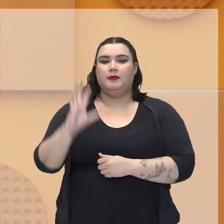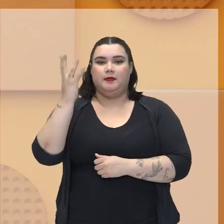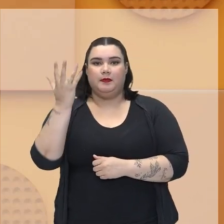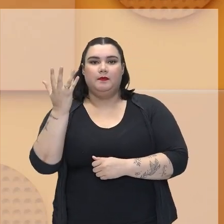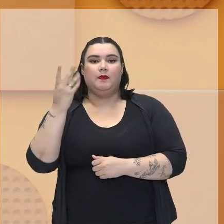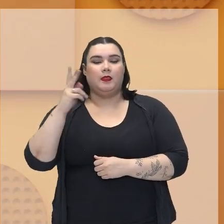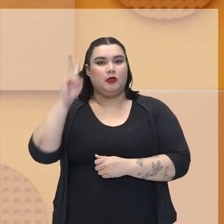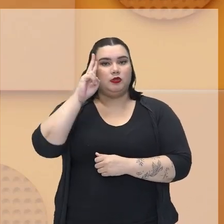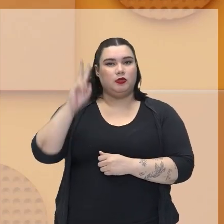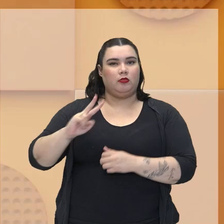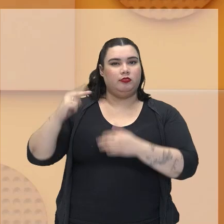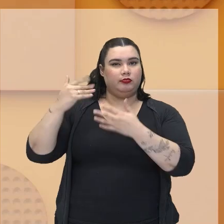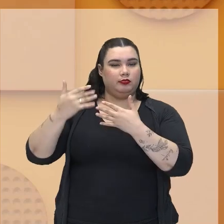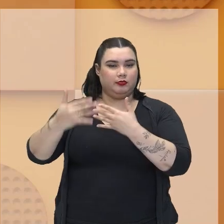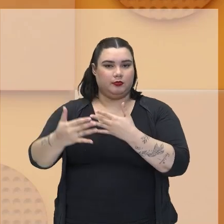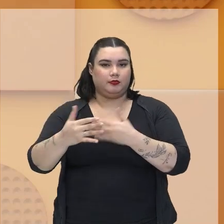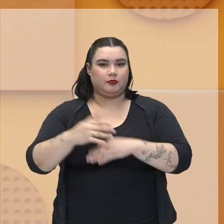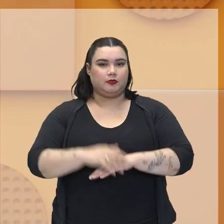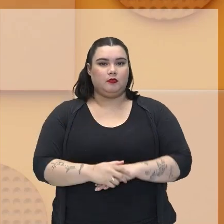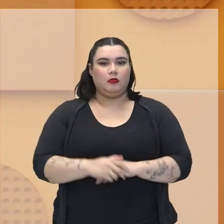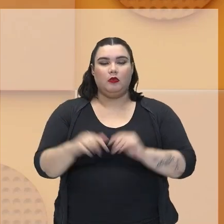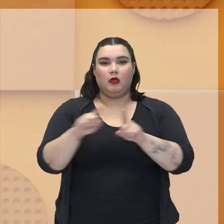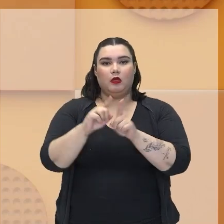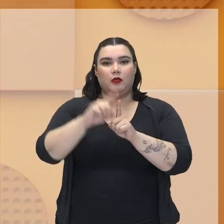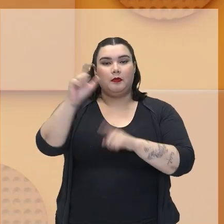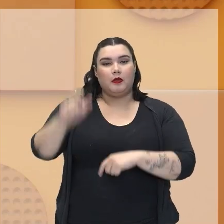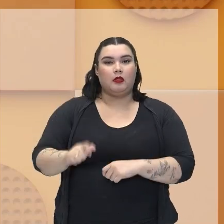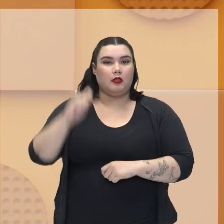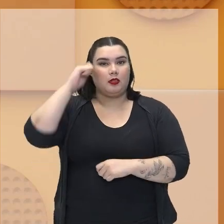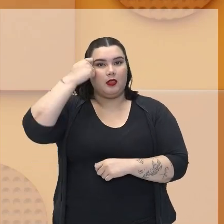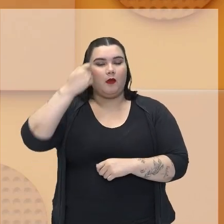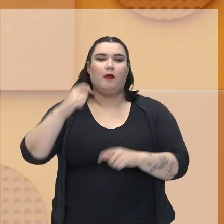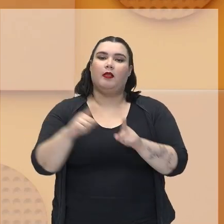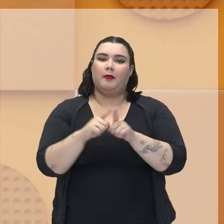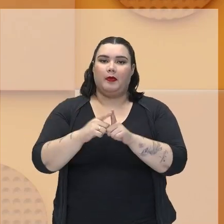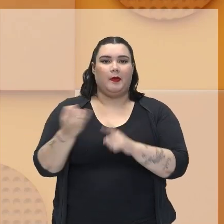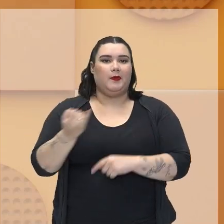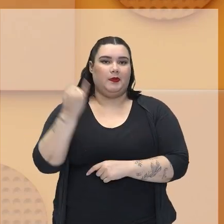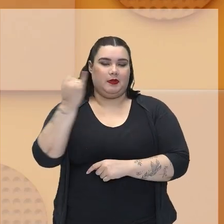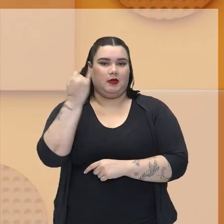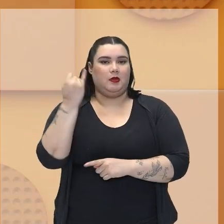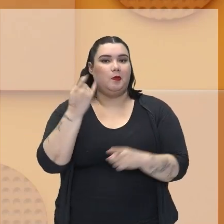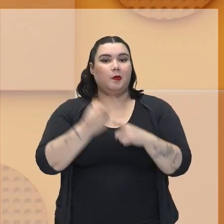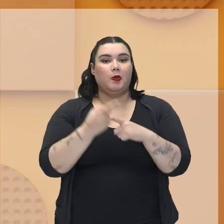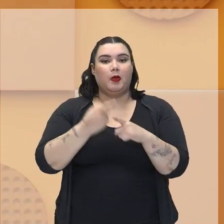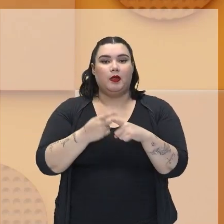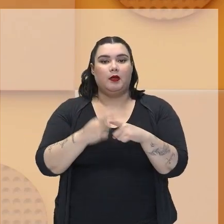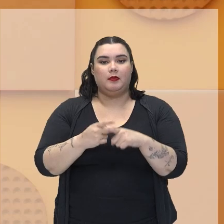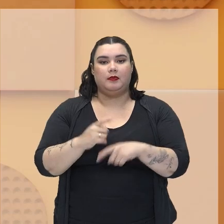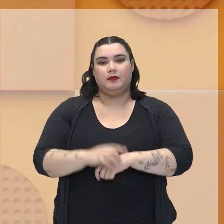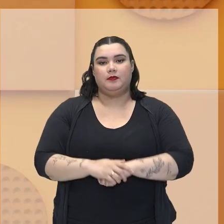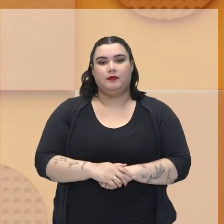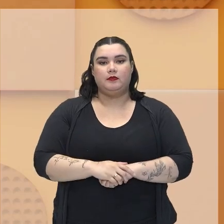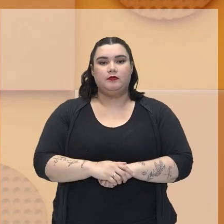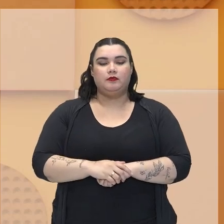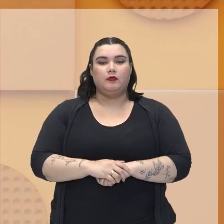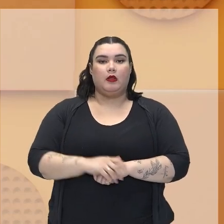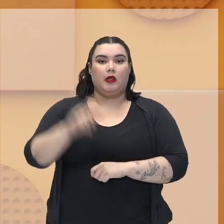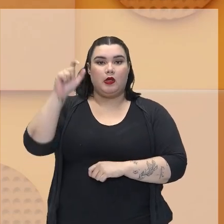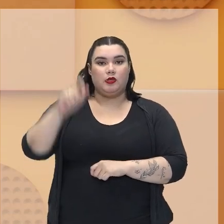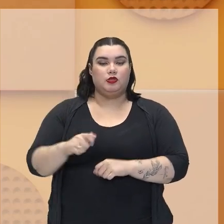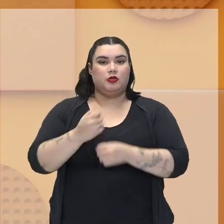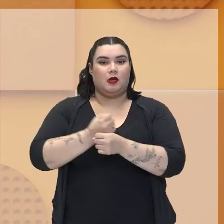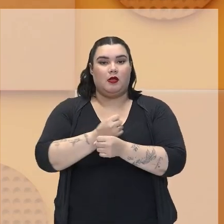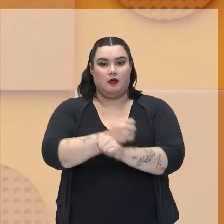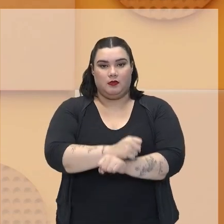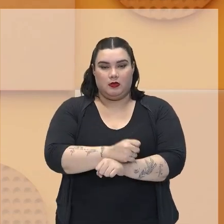nossa história, tá, gente? E a figura do negro também é importante, porque uma vez que esse decreto dizia que todo o escravizado